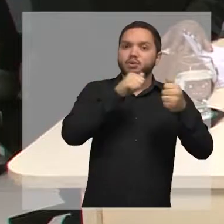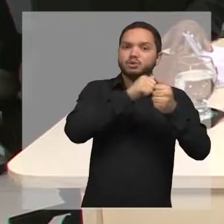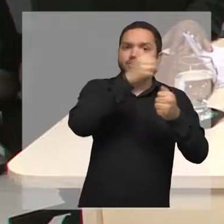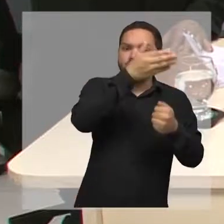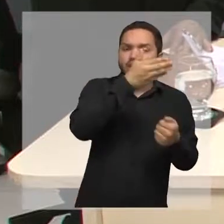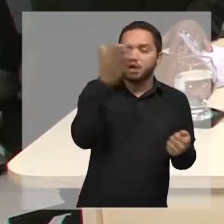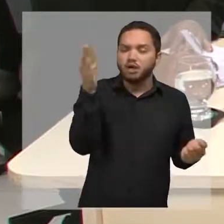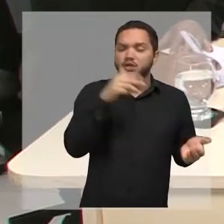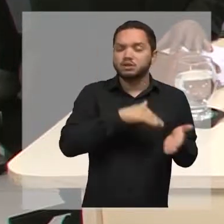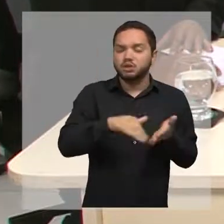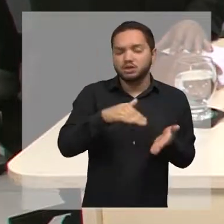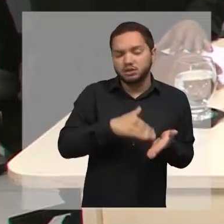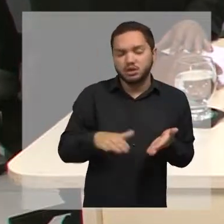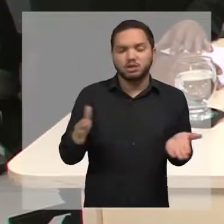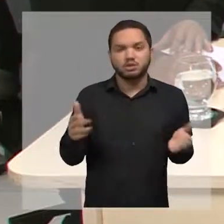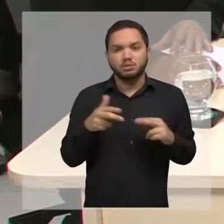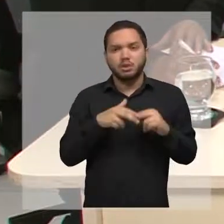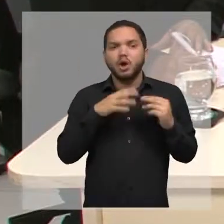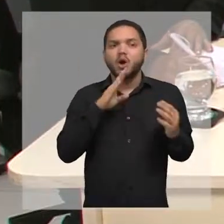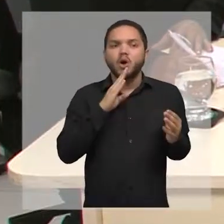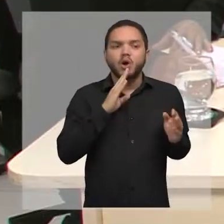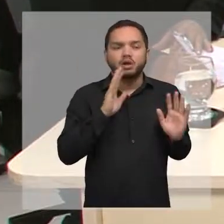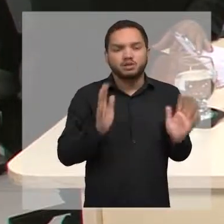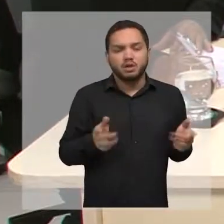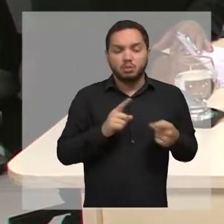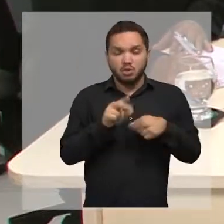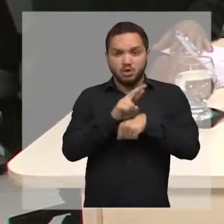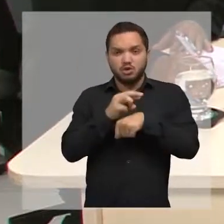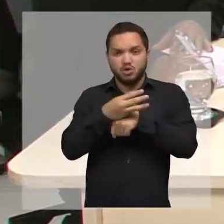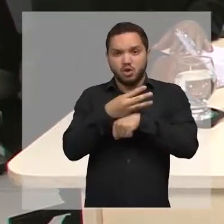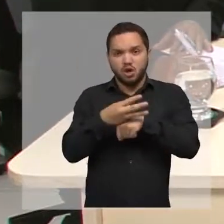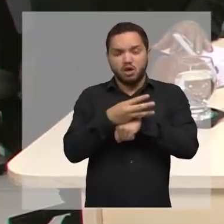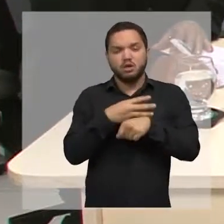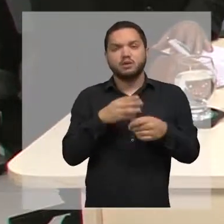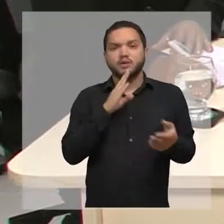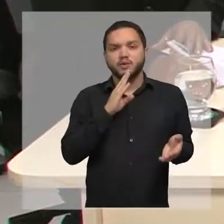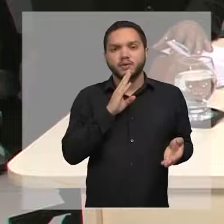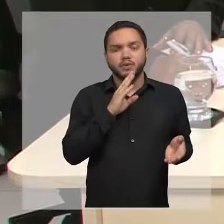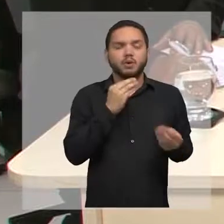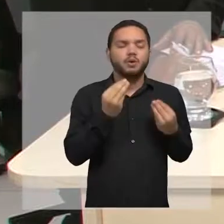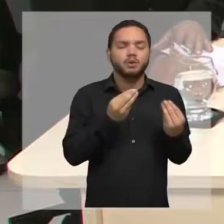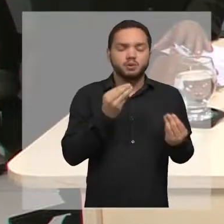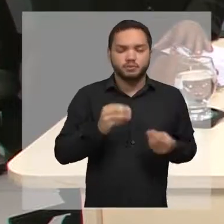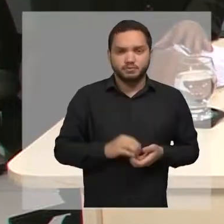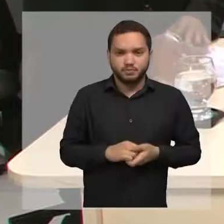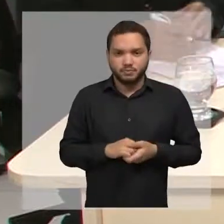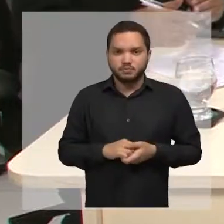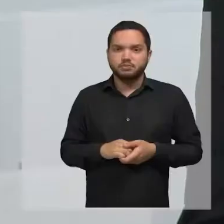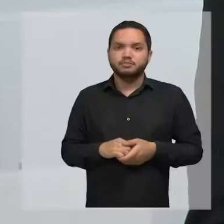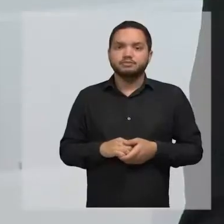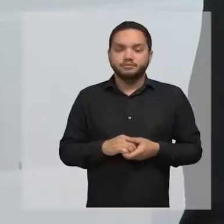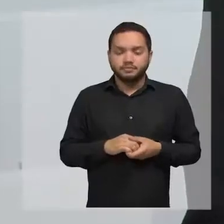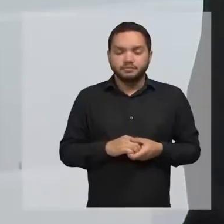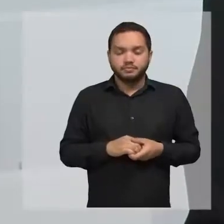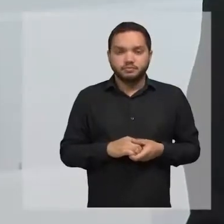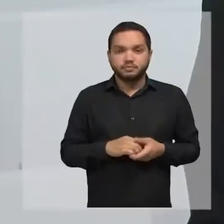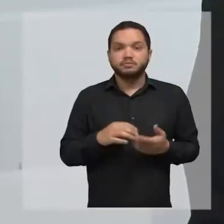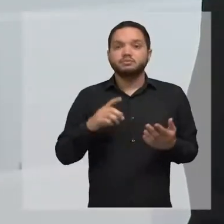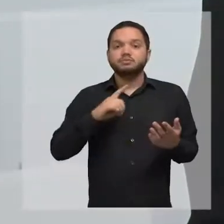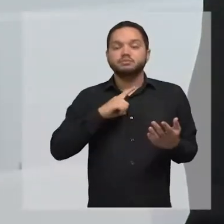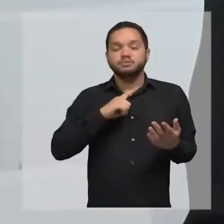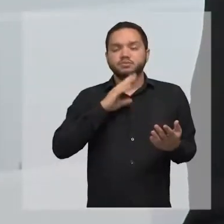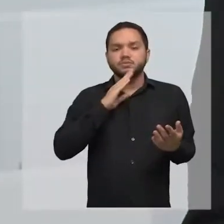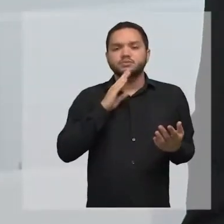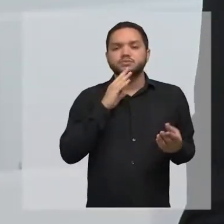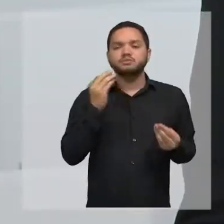par dos demais secretários, quando ele foi secretário da Regional 3. Ele conhece o espaço de avançar de cada vereador, o espaço limítrofe